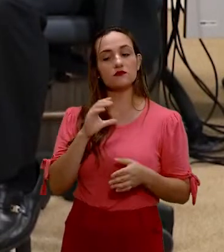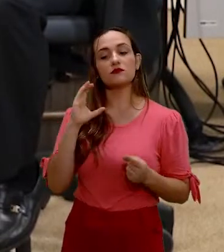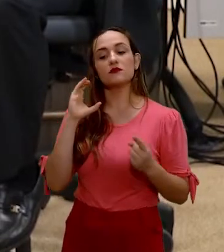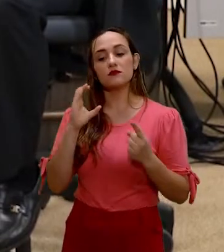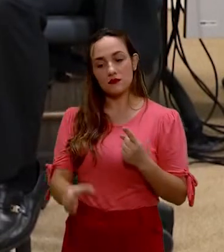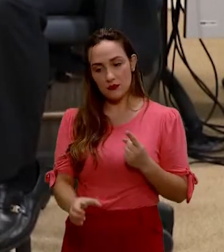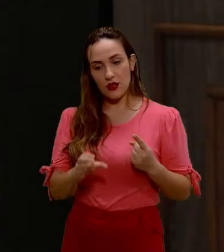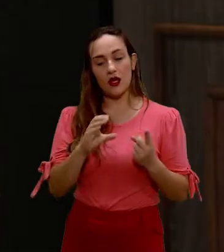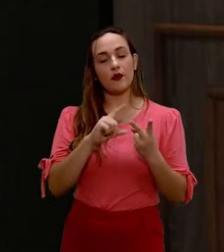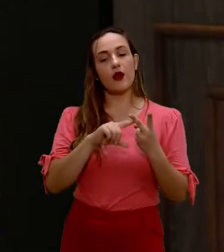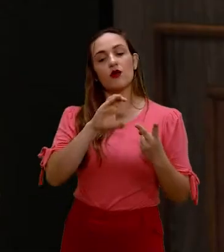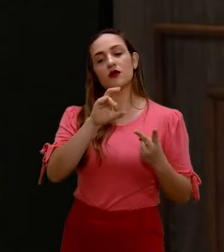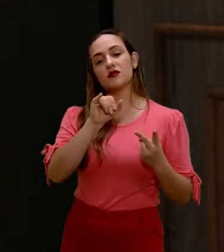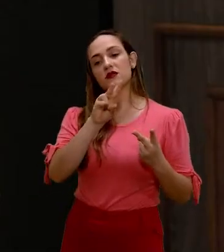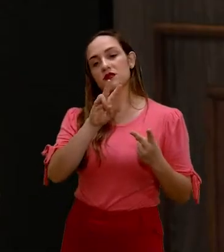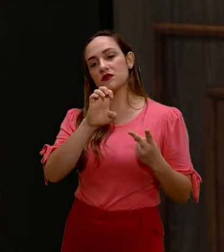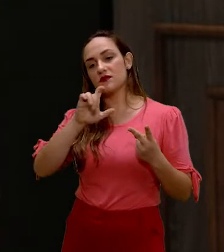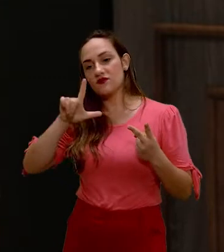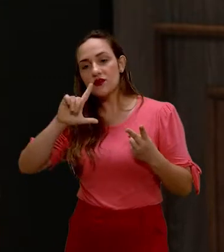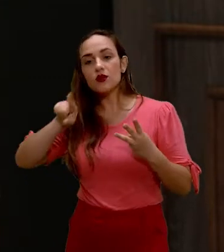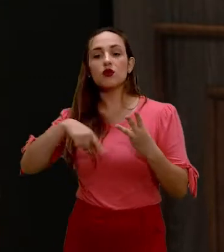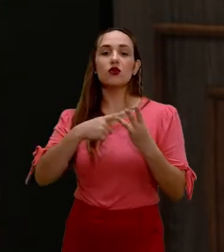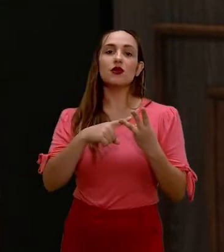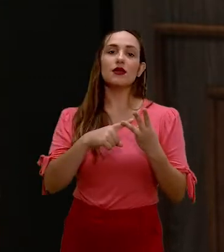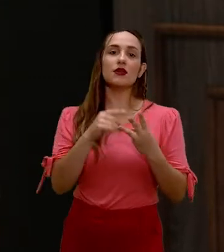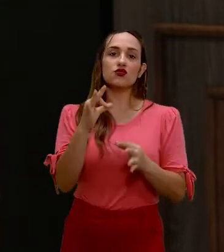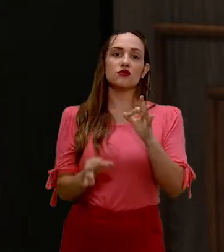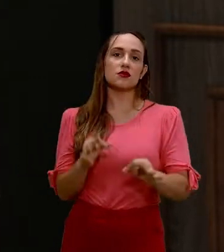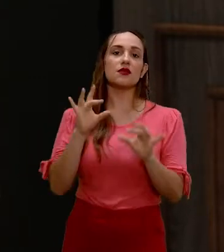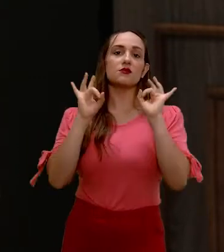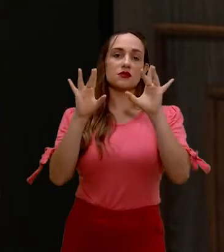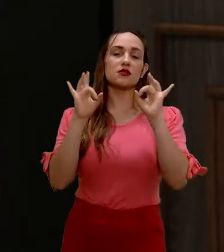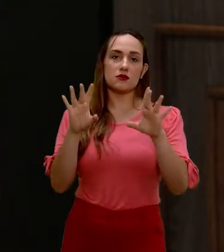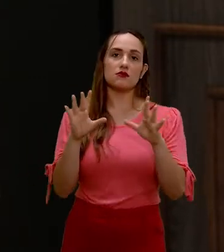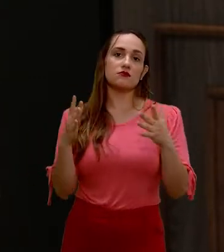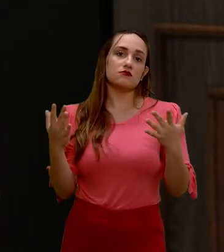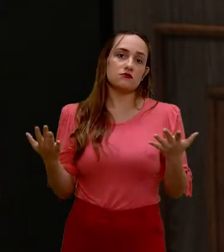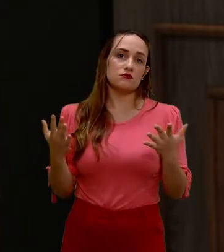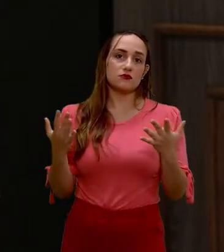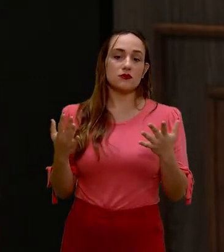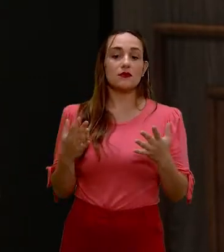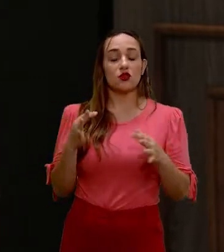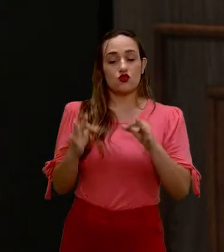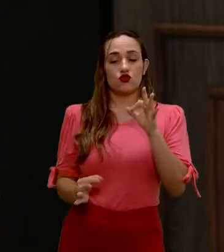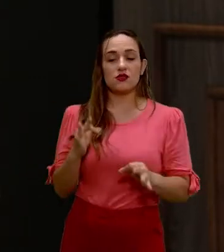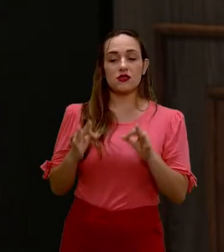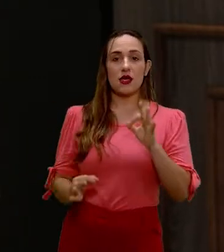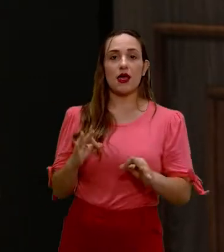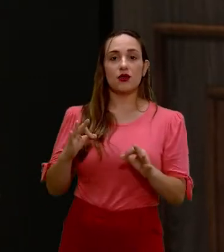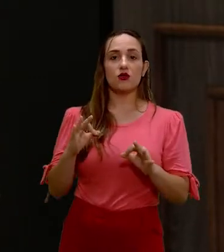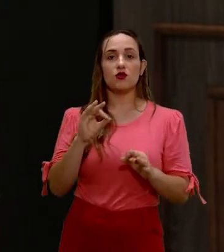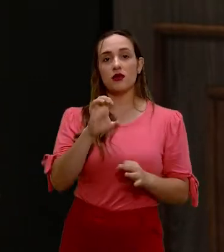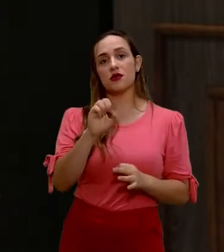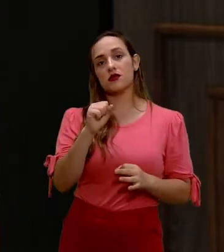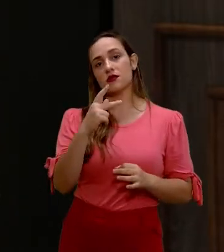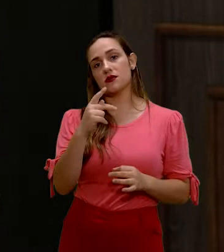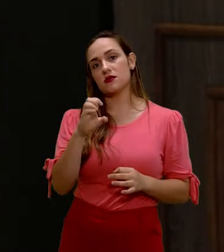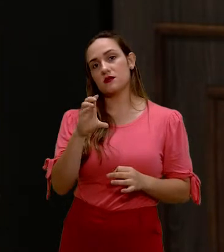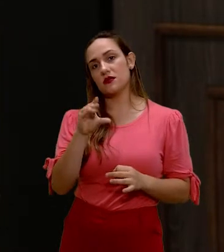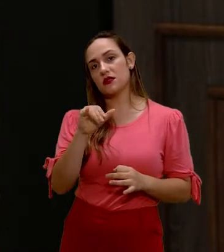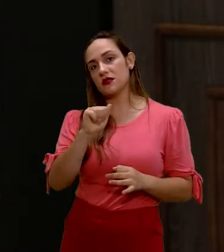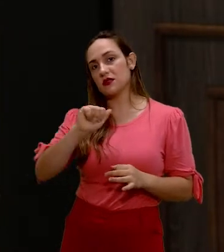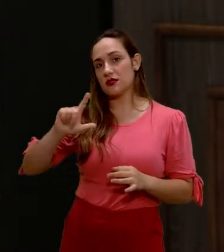juizado. O juizado já pegou todas as comarcas. Então, todos os processos